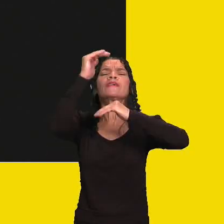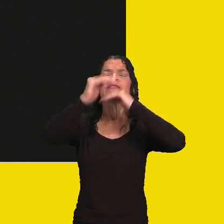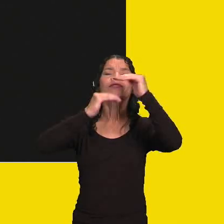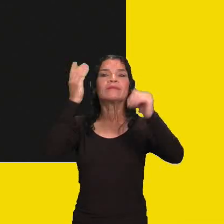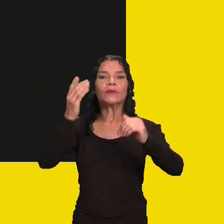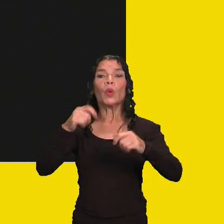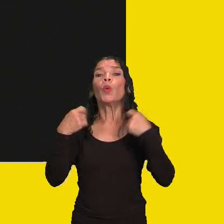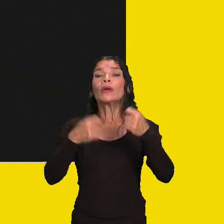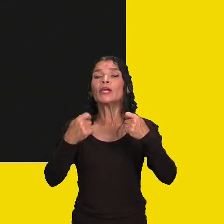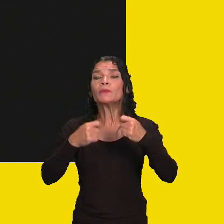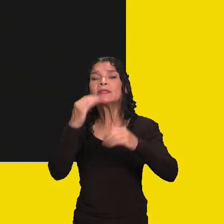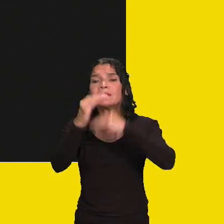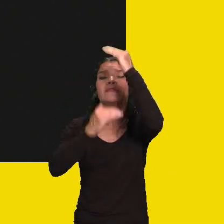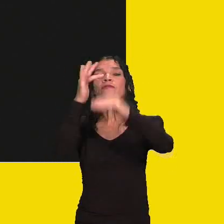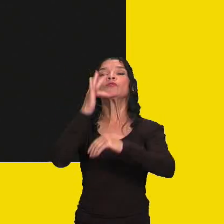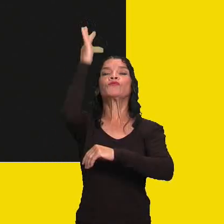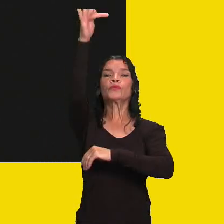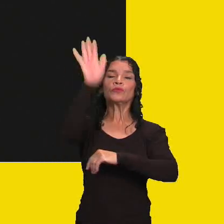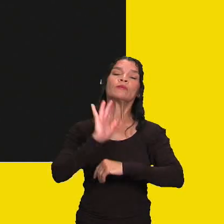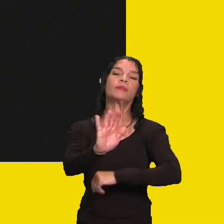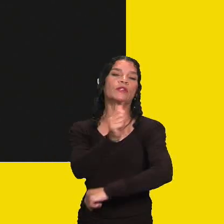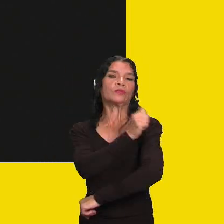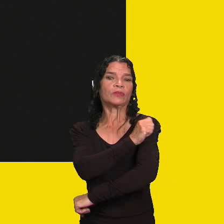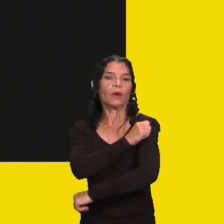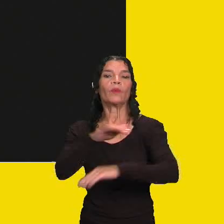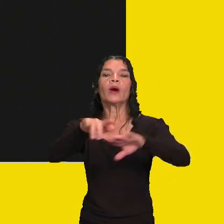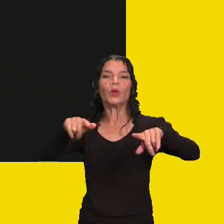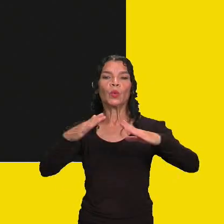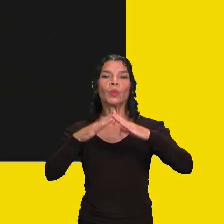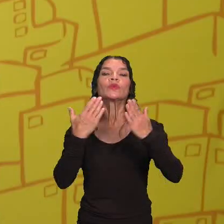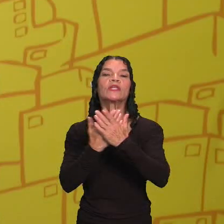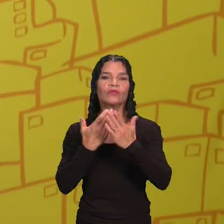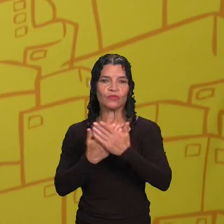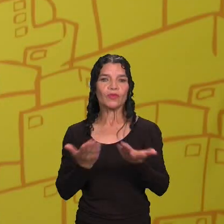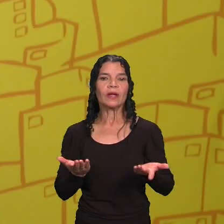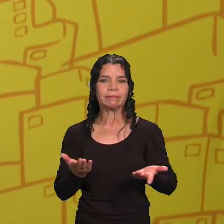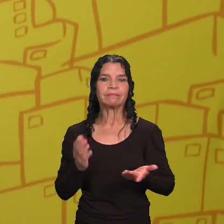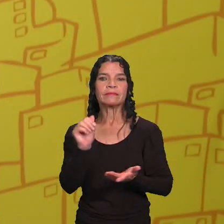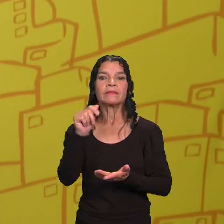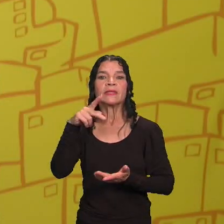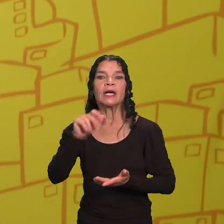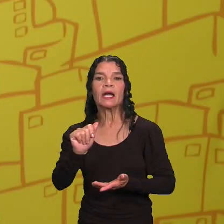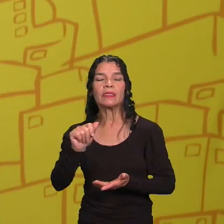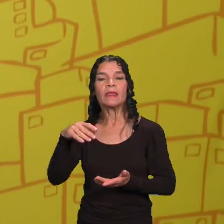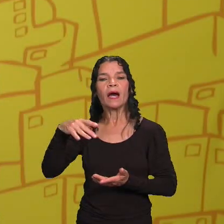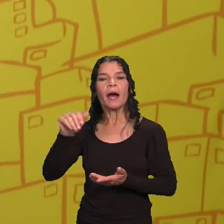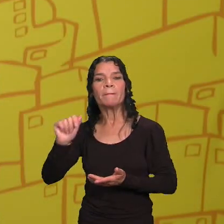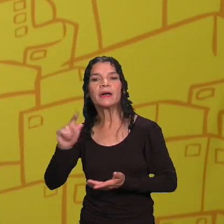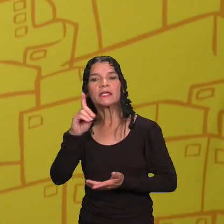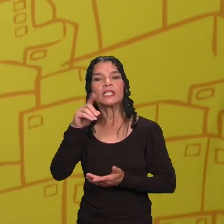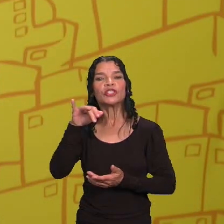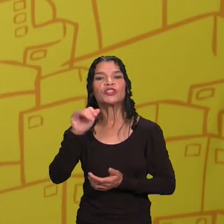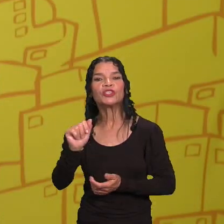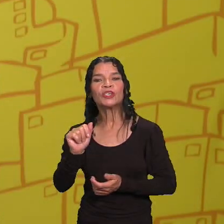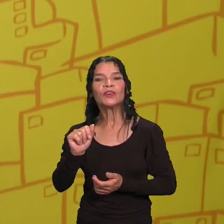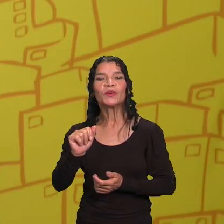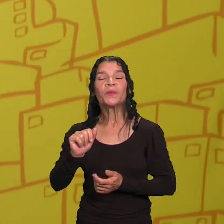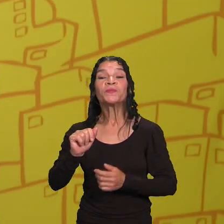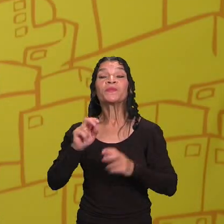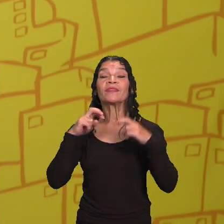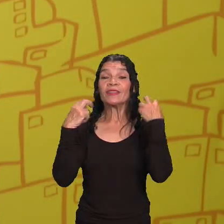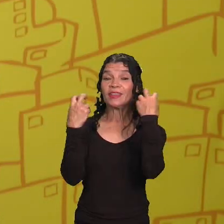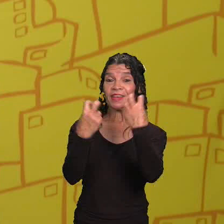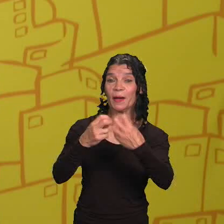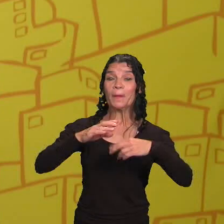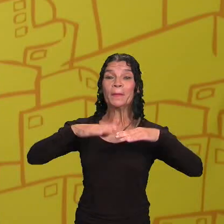ainda precisa ser desenvolvido. Professores, Ana Paula, Amanda e Diego, a conversa está